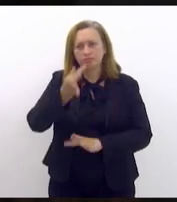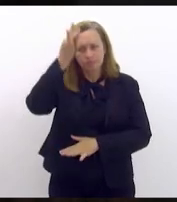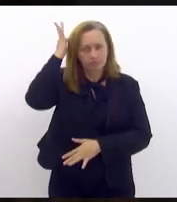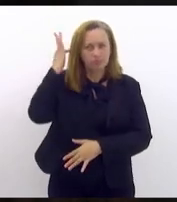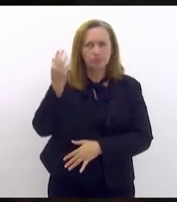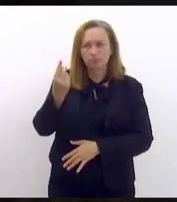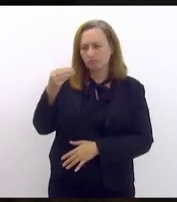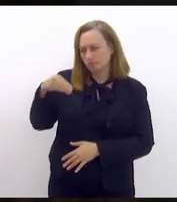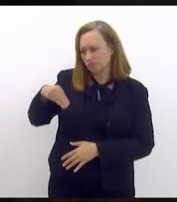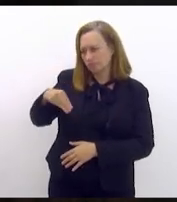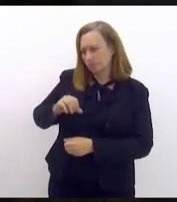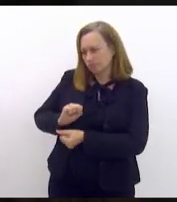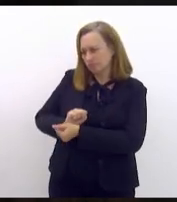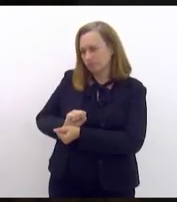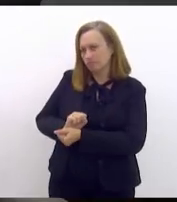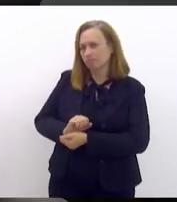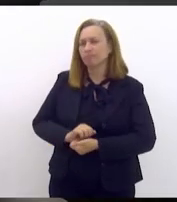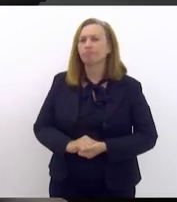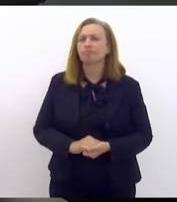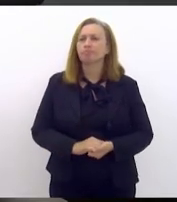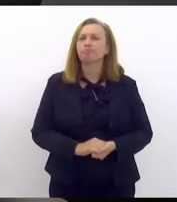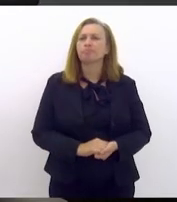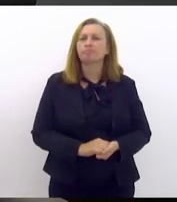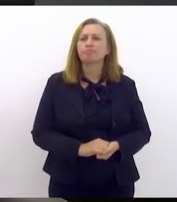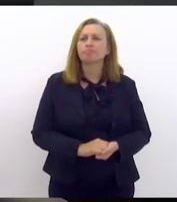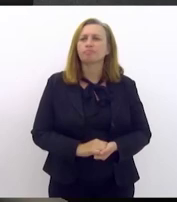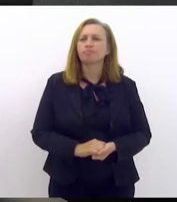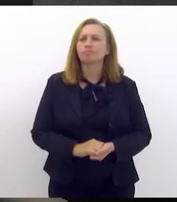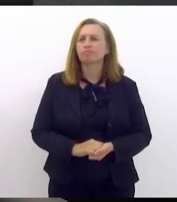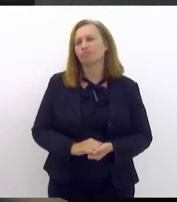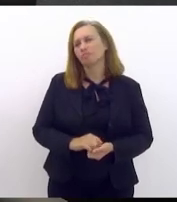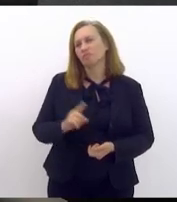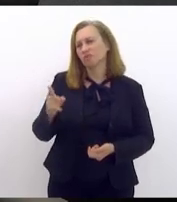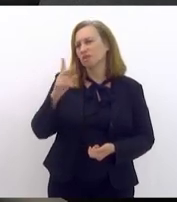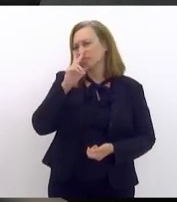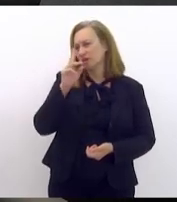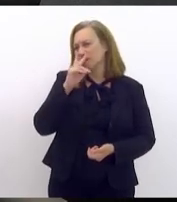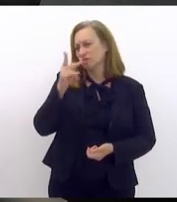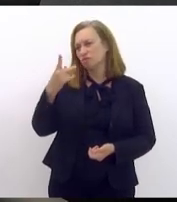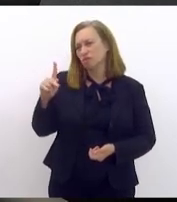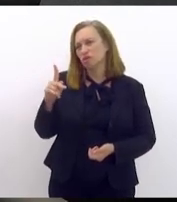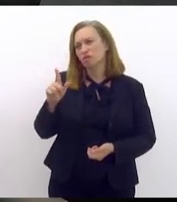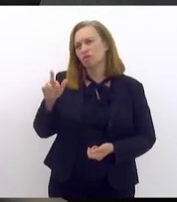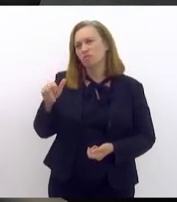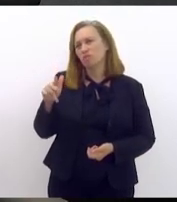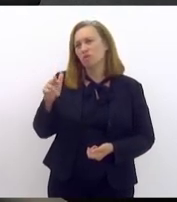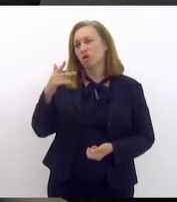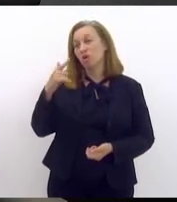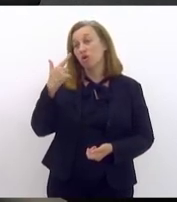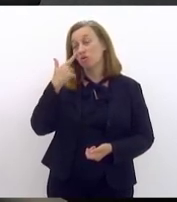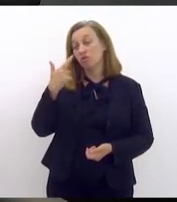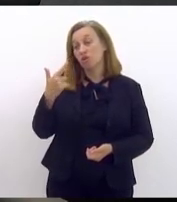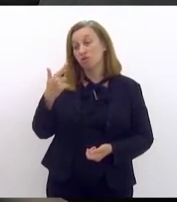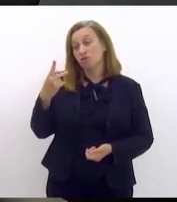minutinho, por gentileza. Desculpa. Pode ser depois. Você é tão parecido com o teu irmão que eu vejo o